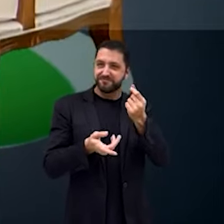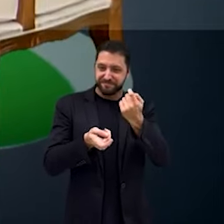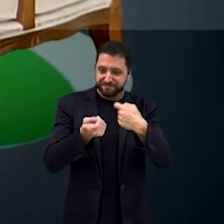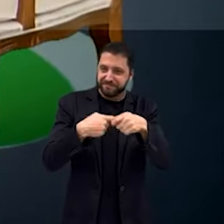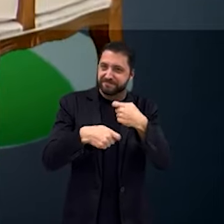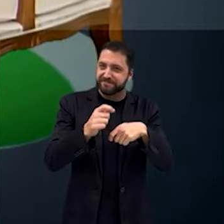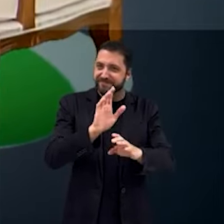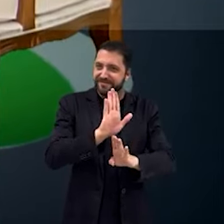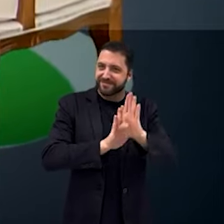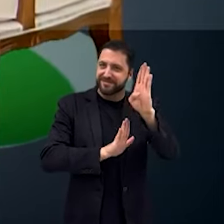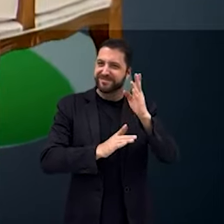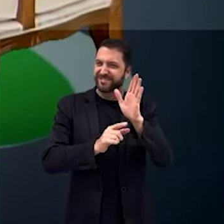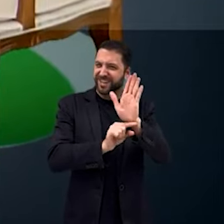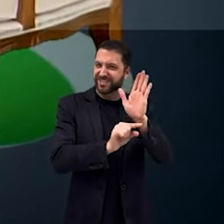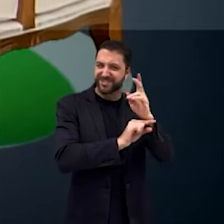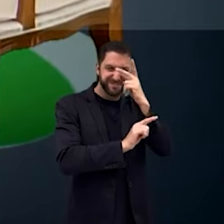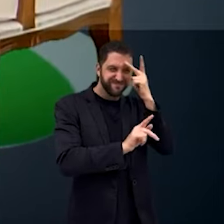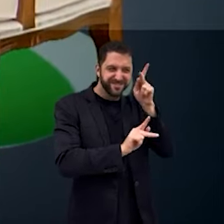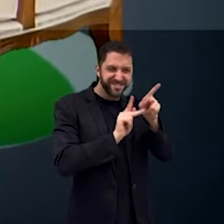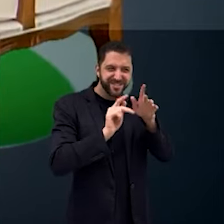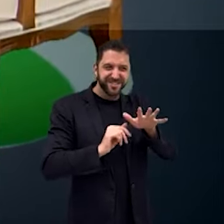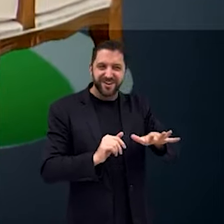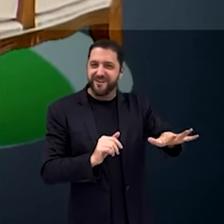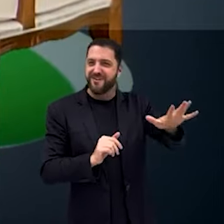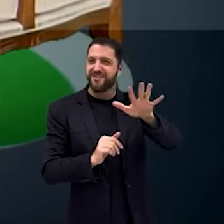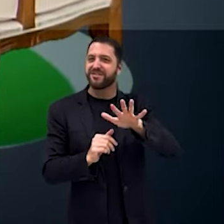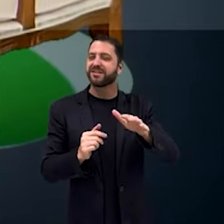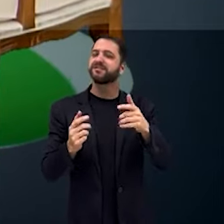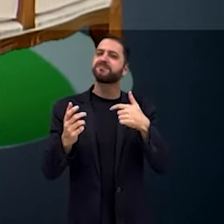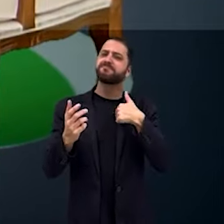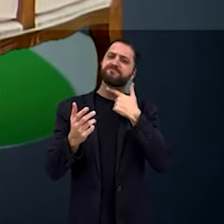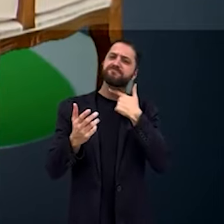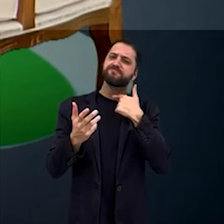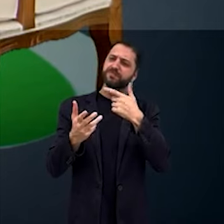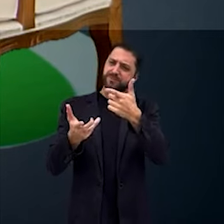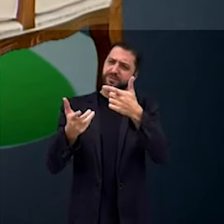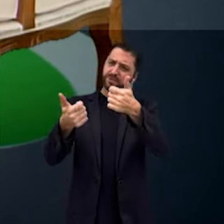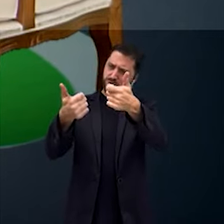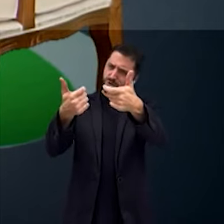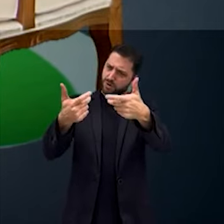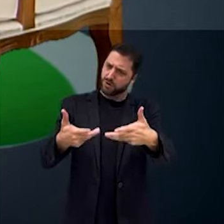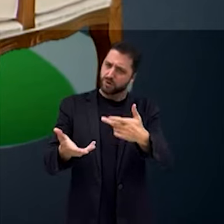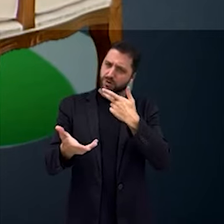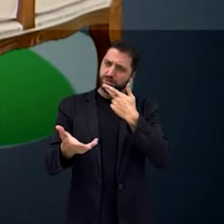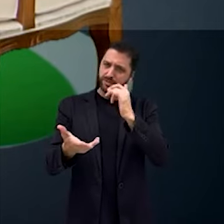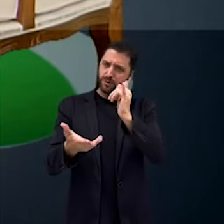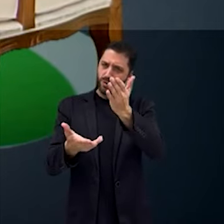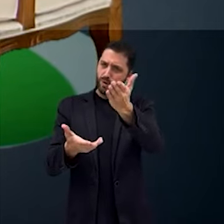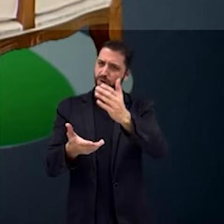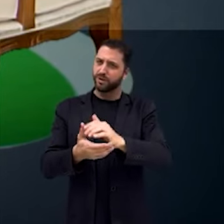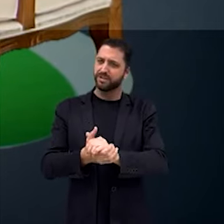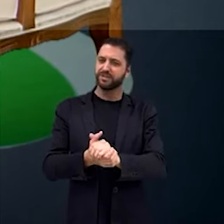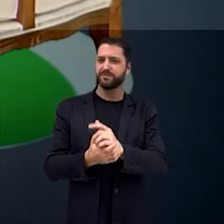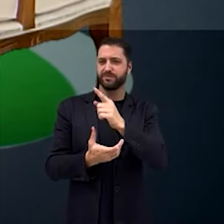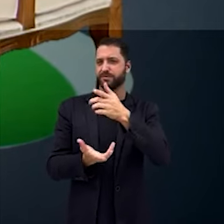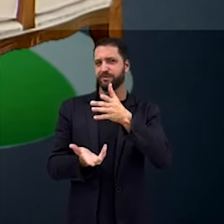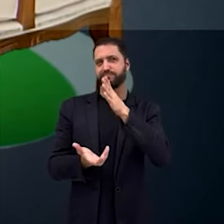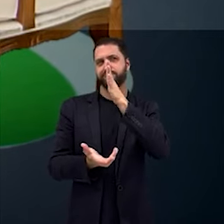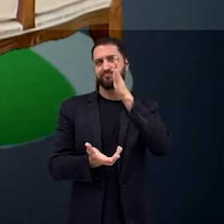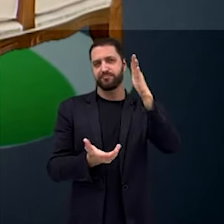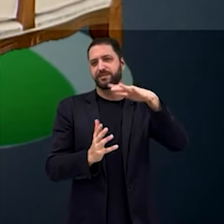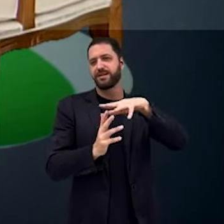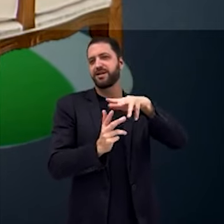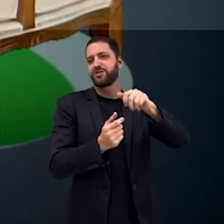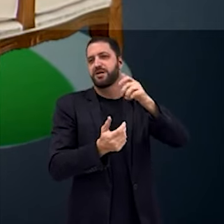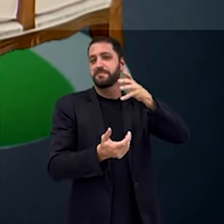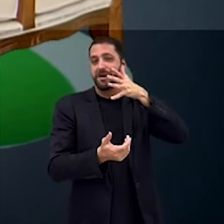também gerassem riquezas e ajudassem outras pessoas. Exato. Eu queria que você falasse agora... Para você hoje,